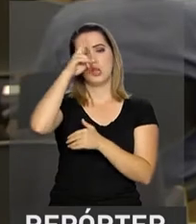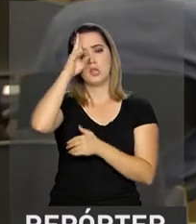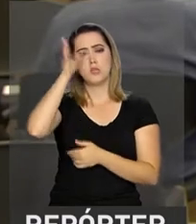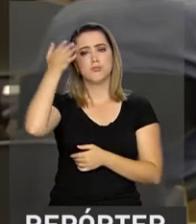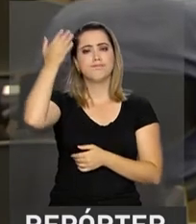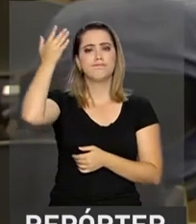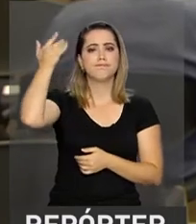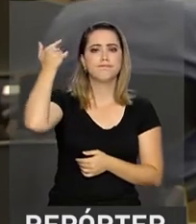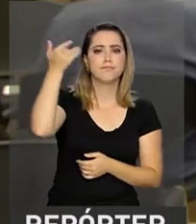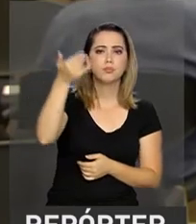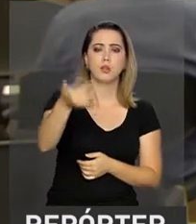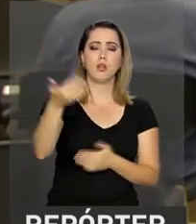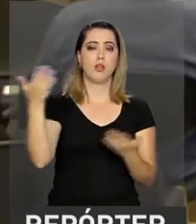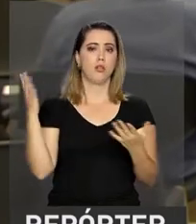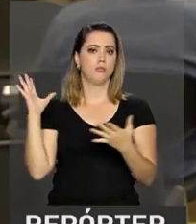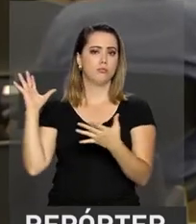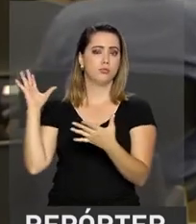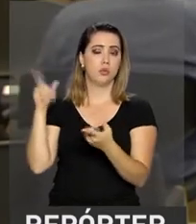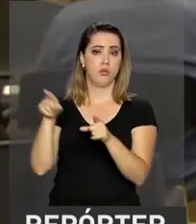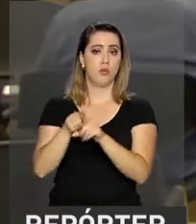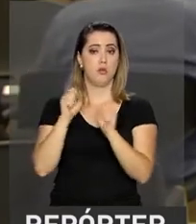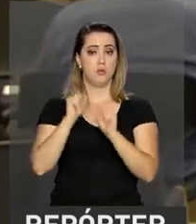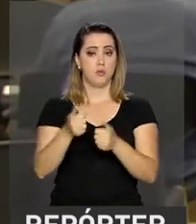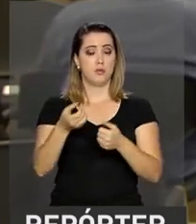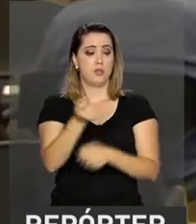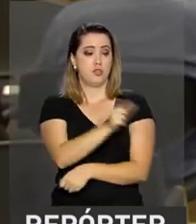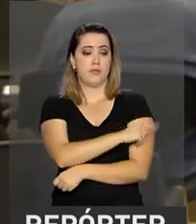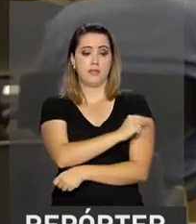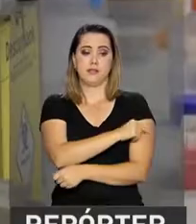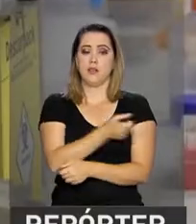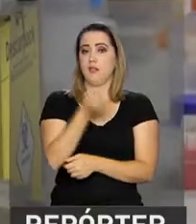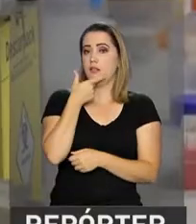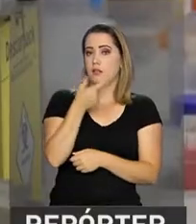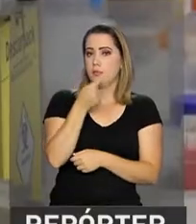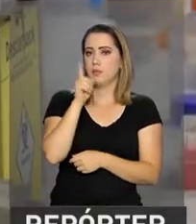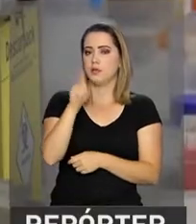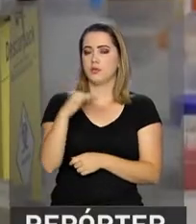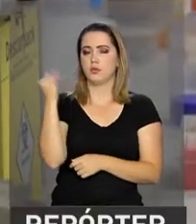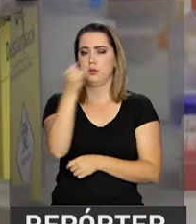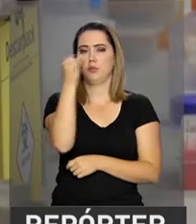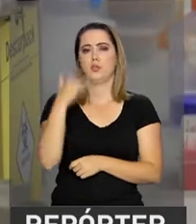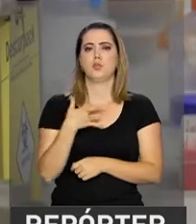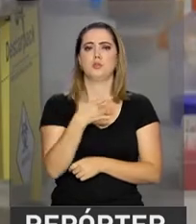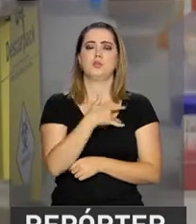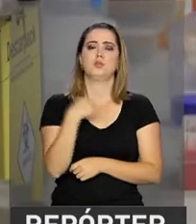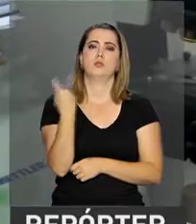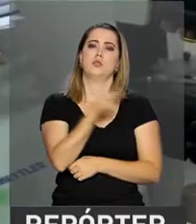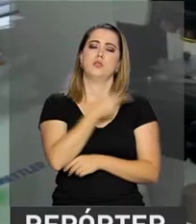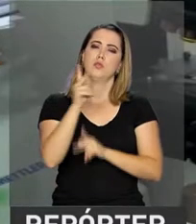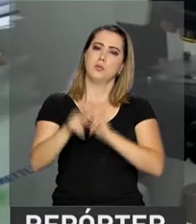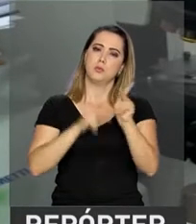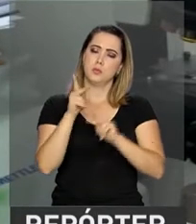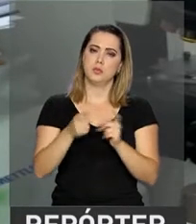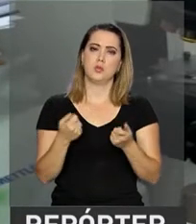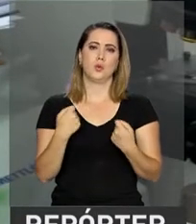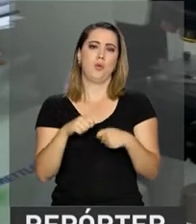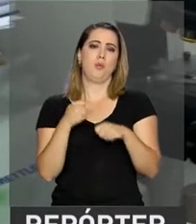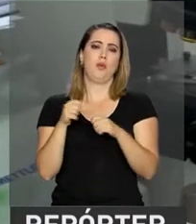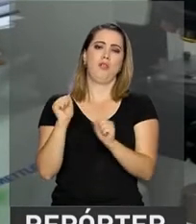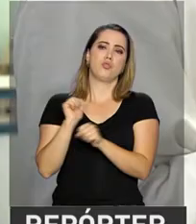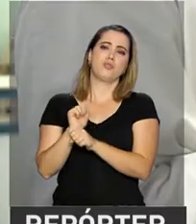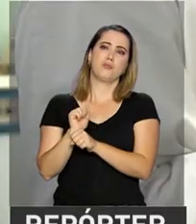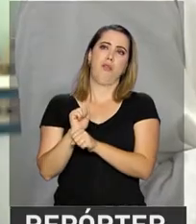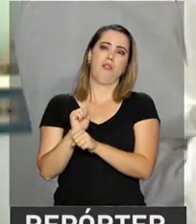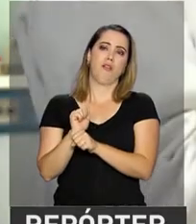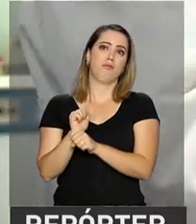desenvolvimento de vacinas, de fármacos, que são essenciais para a saúde dos brasileiros. Nós não podemos ficar dependentes de